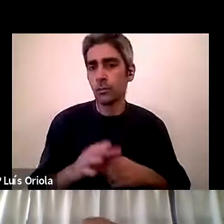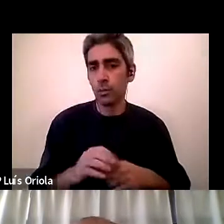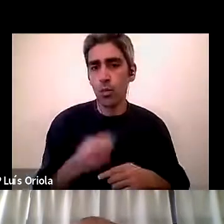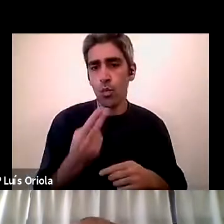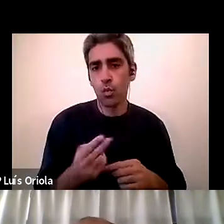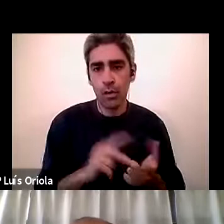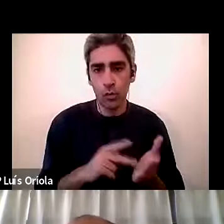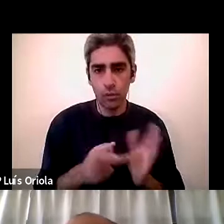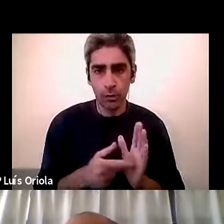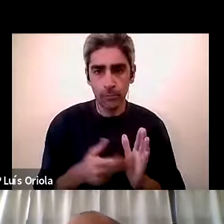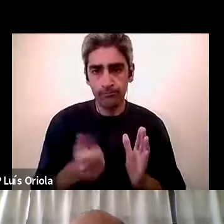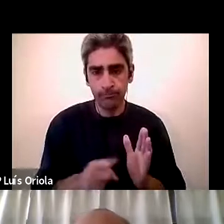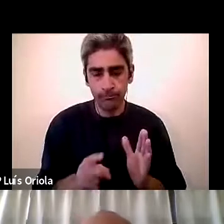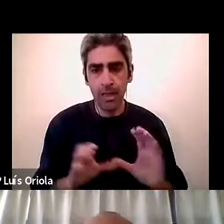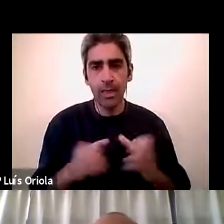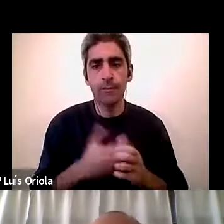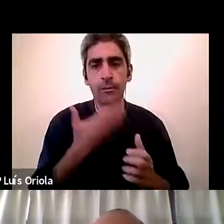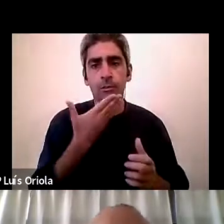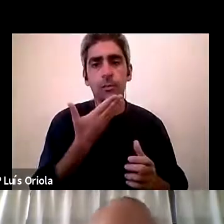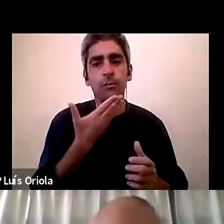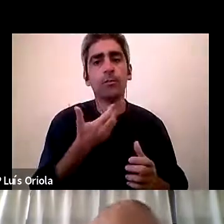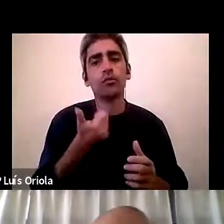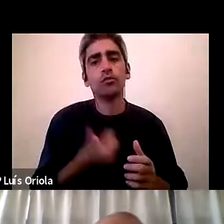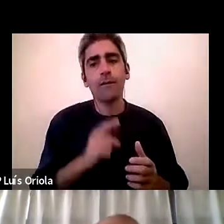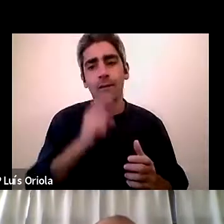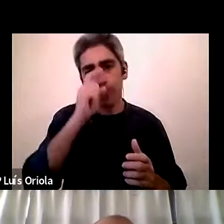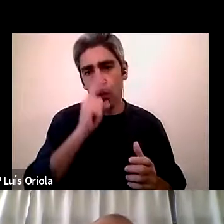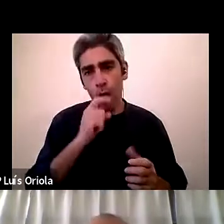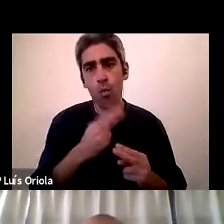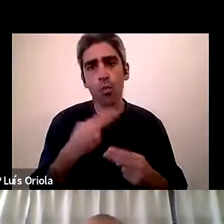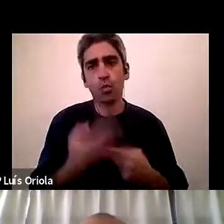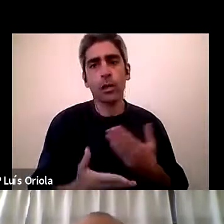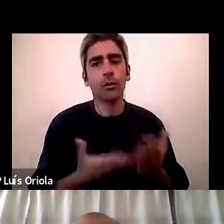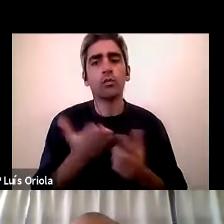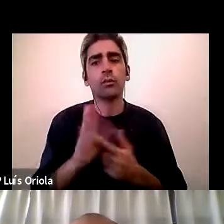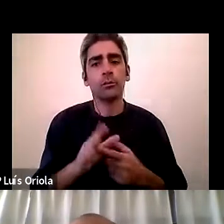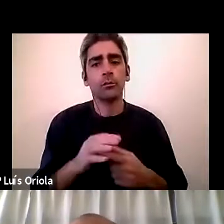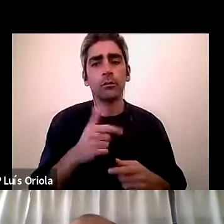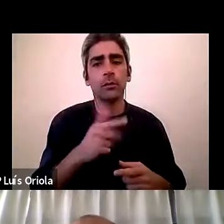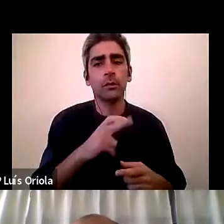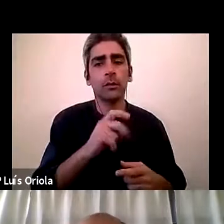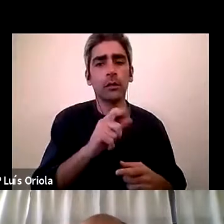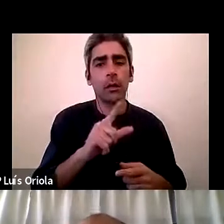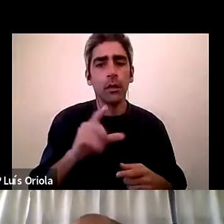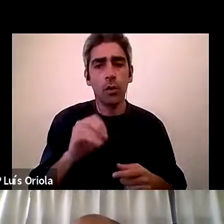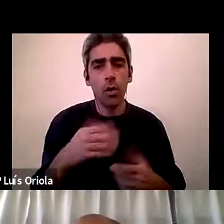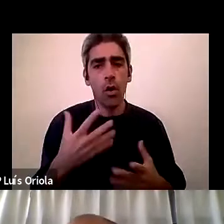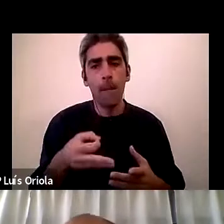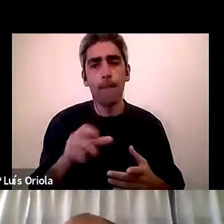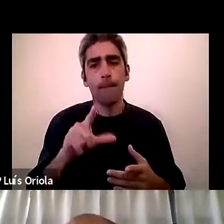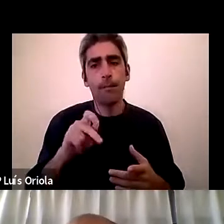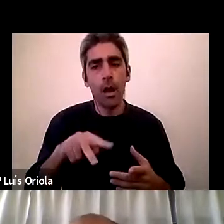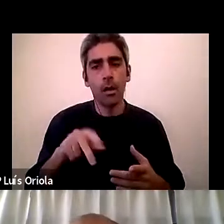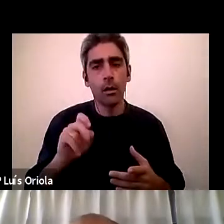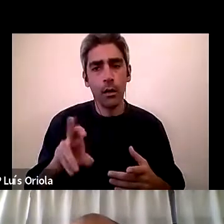da tecnologia. As equipas não estavam habituadas a usar, por exemplo, ferramentas como o Trello ou o Planner, que agora muitos estão a começar a usar, que vem